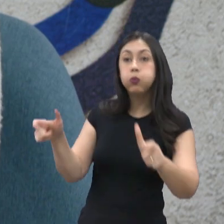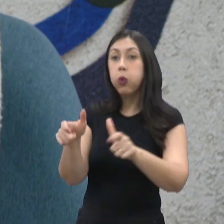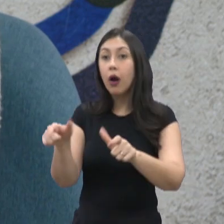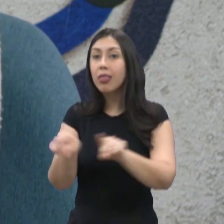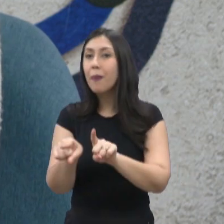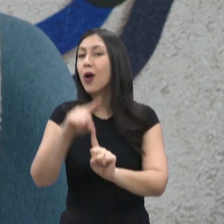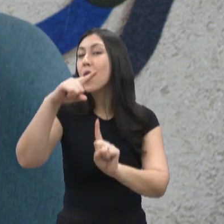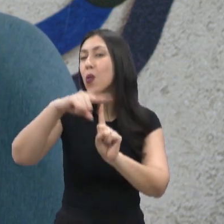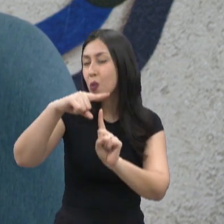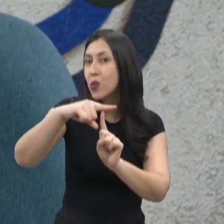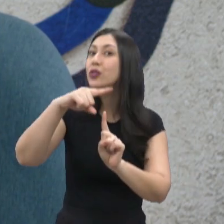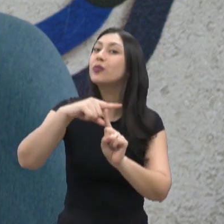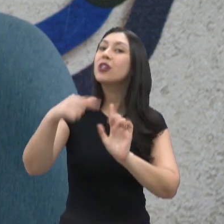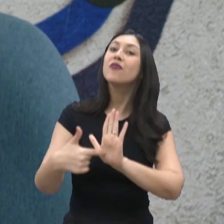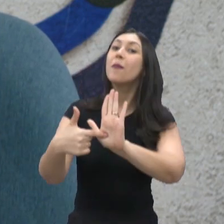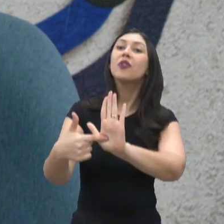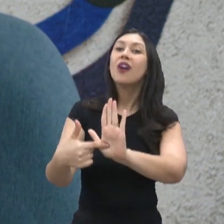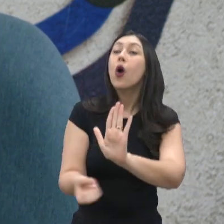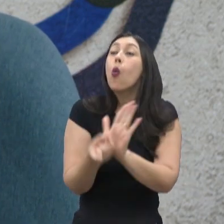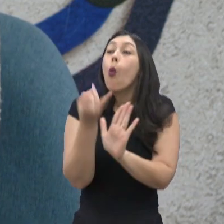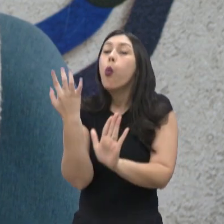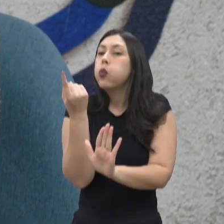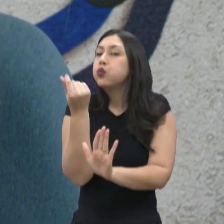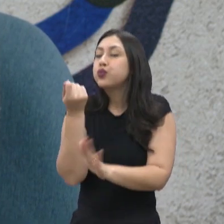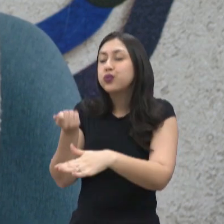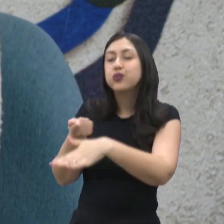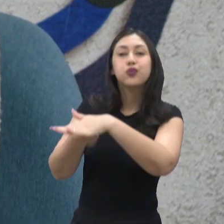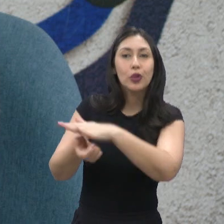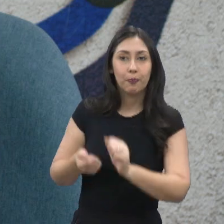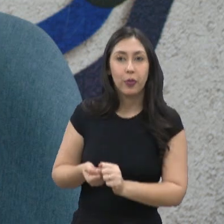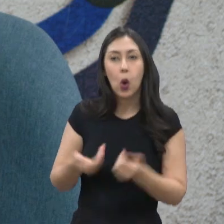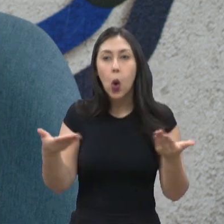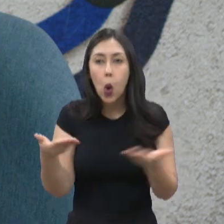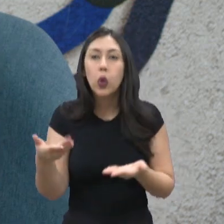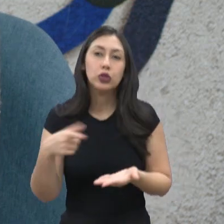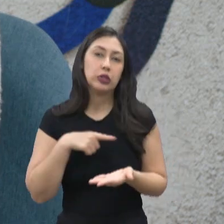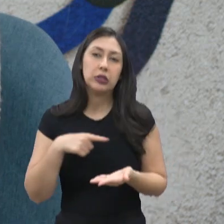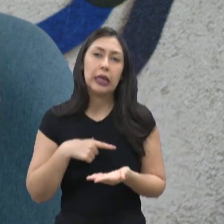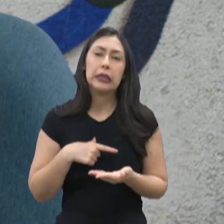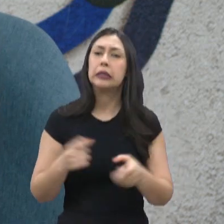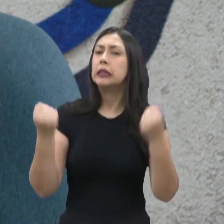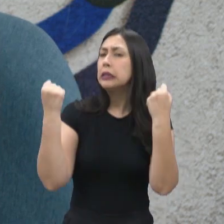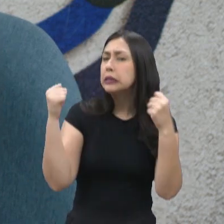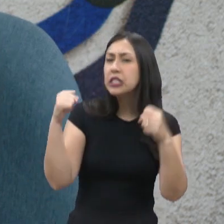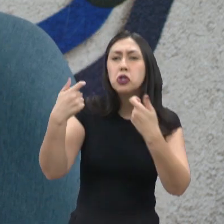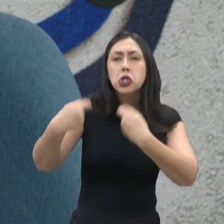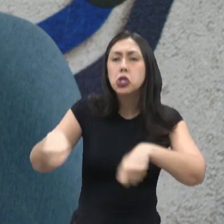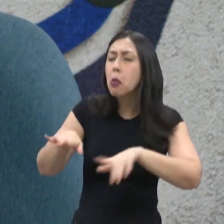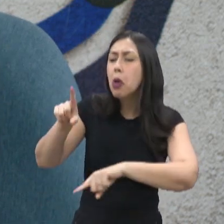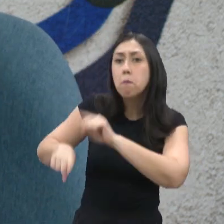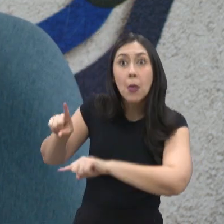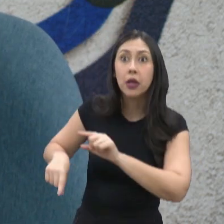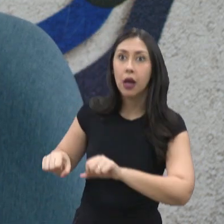eles ditam a questão do valor de investimento. Hoje, com os treinos funcionais, com a própria existência da